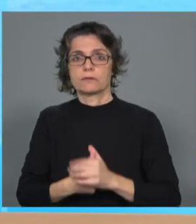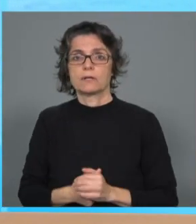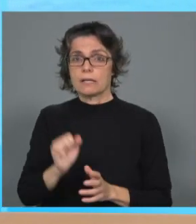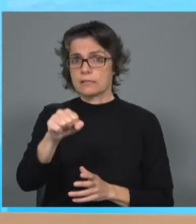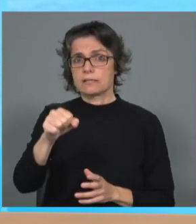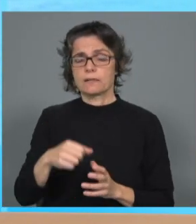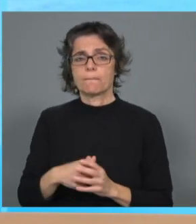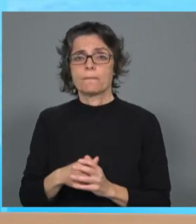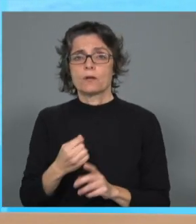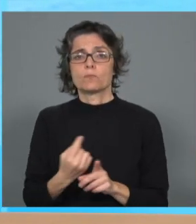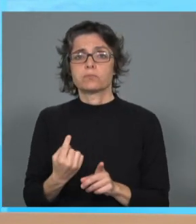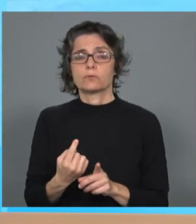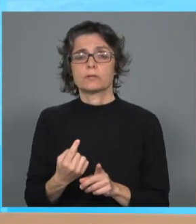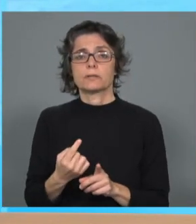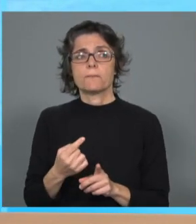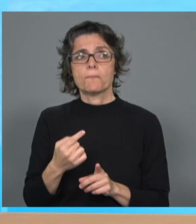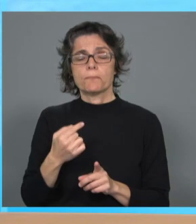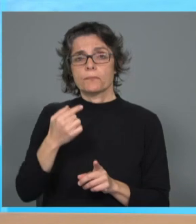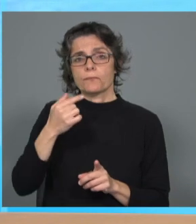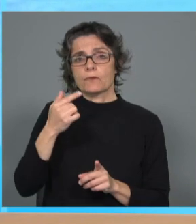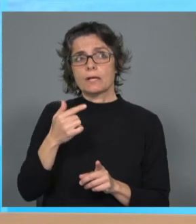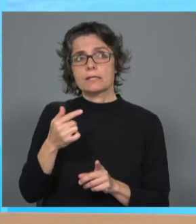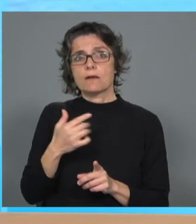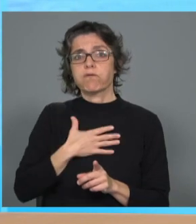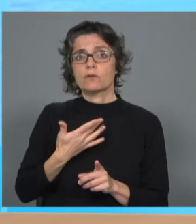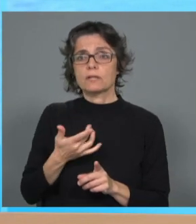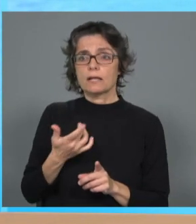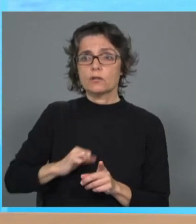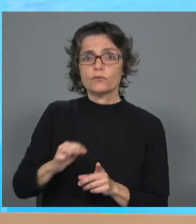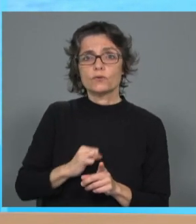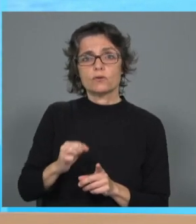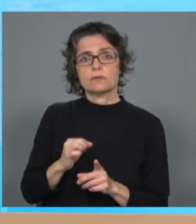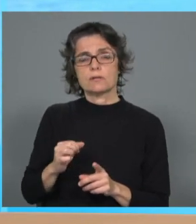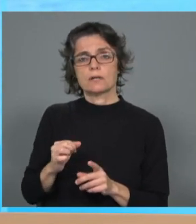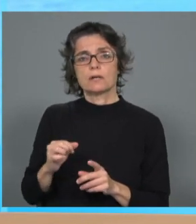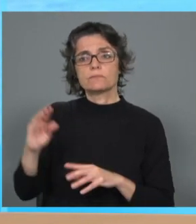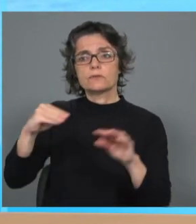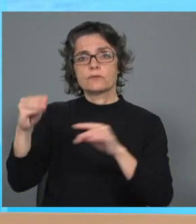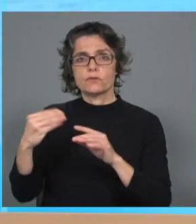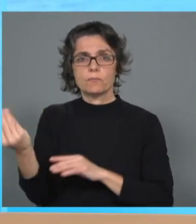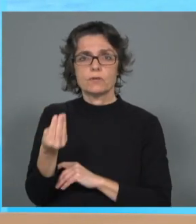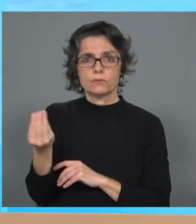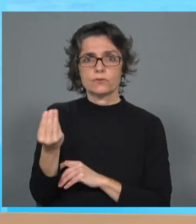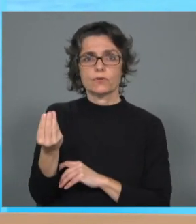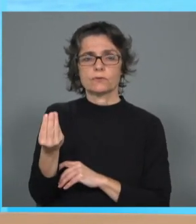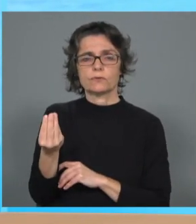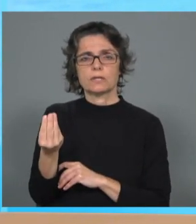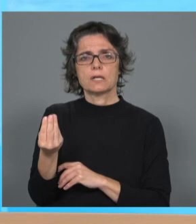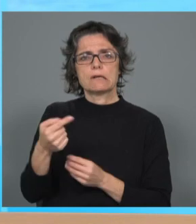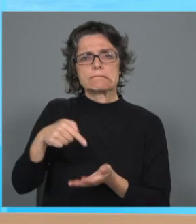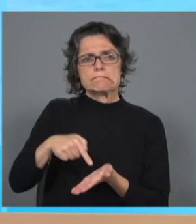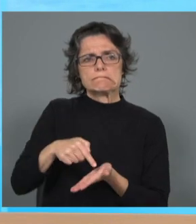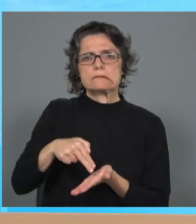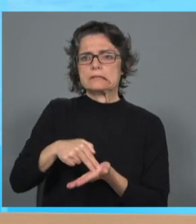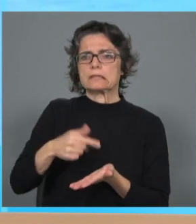caso concreto, esta dinâmica diocesana da juventude estava já muito presente na pastoral